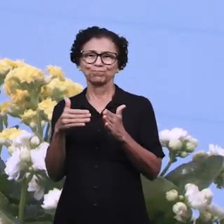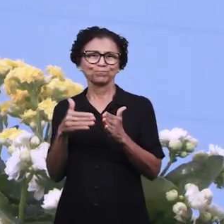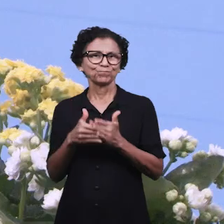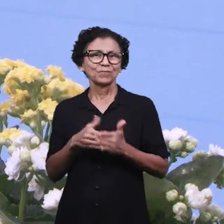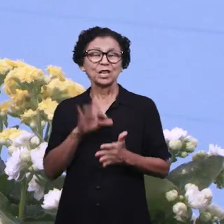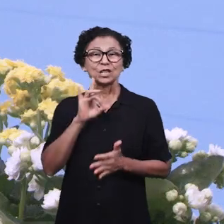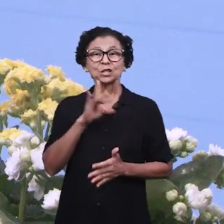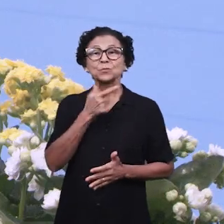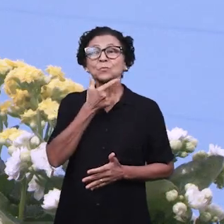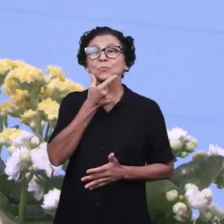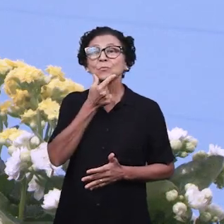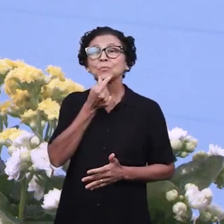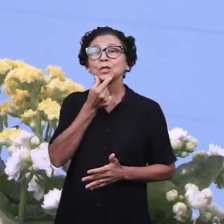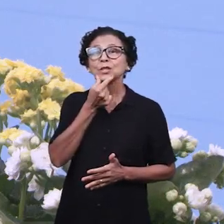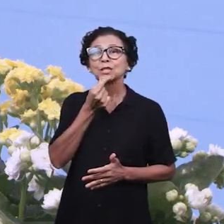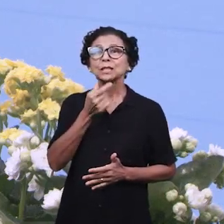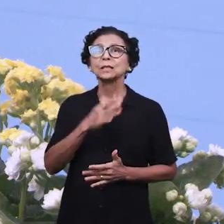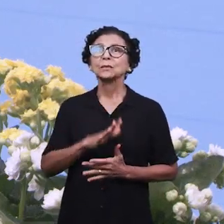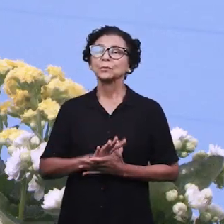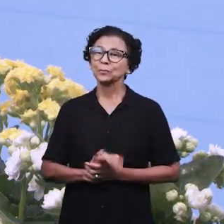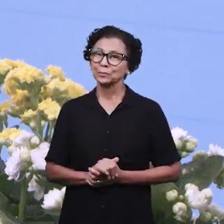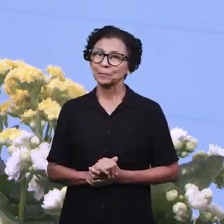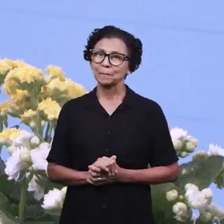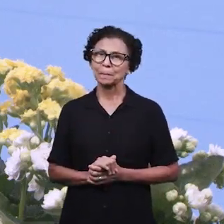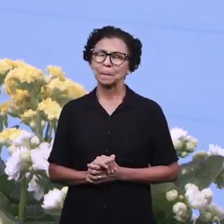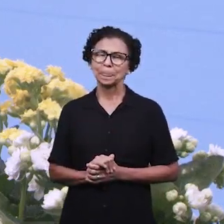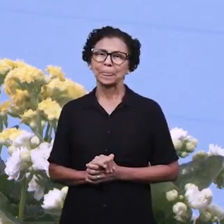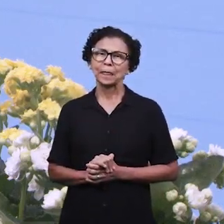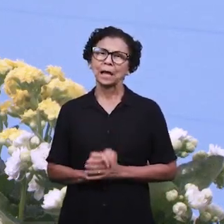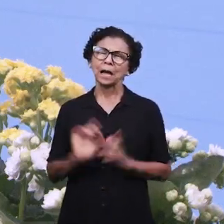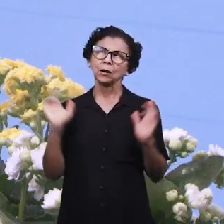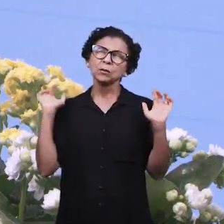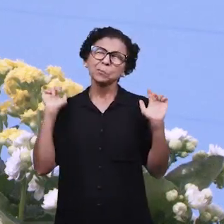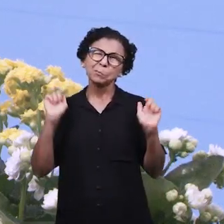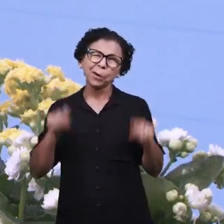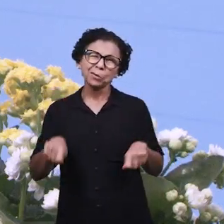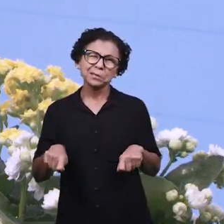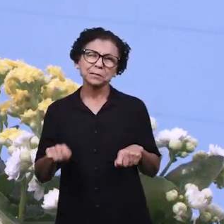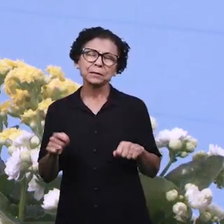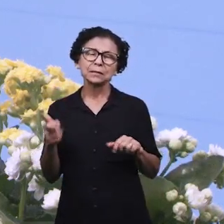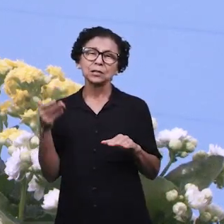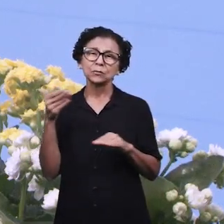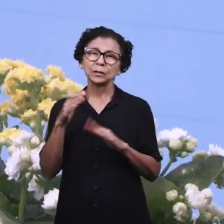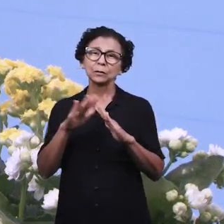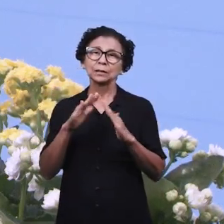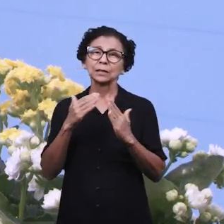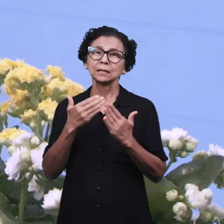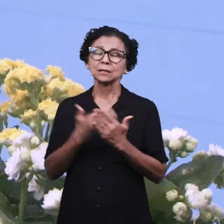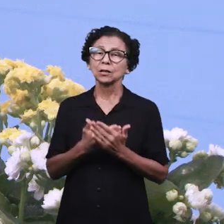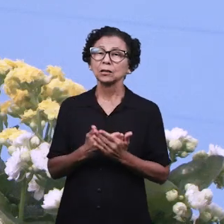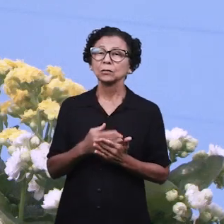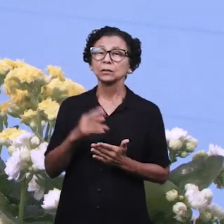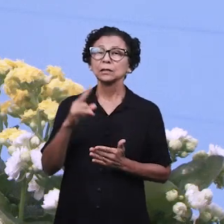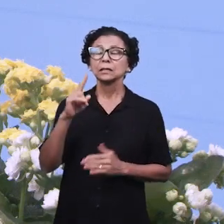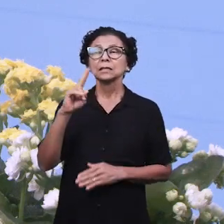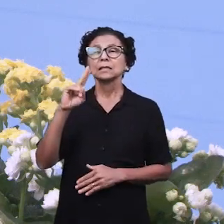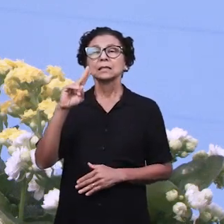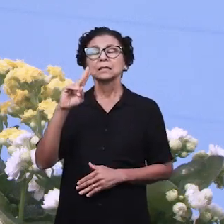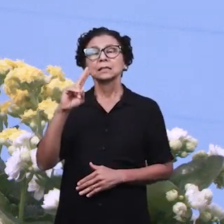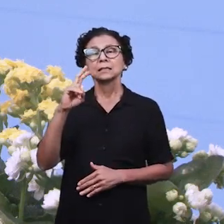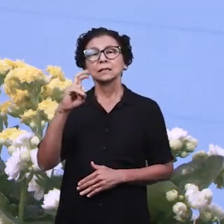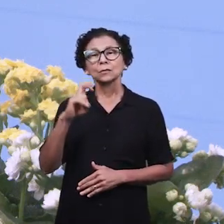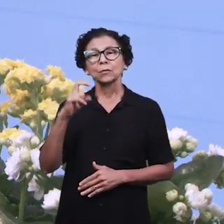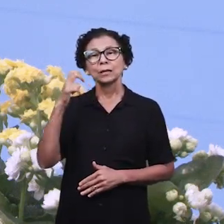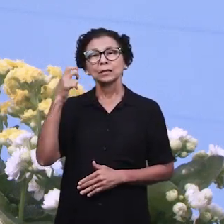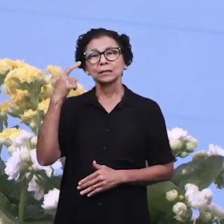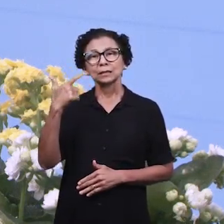isso? 52, quando então veio a possibilidade de frequentar uma escola, 52 anos após é que elas tiveram